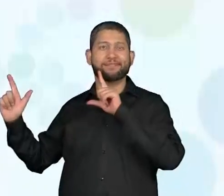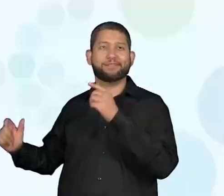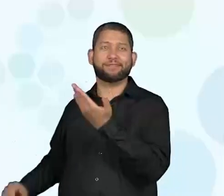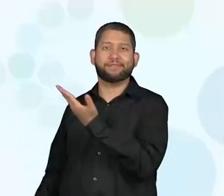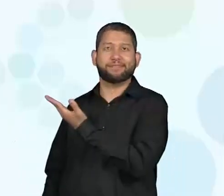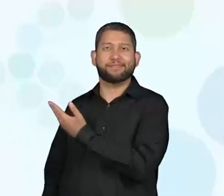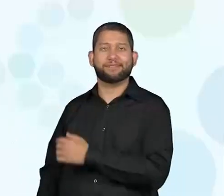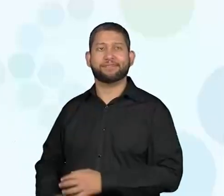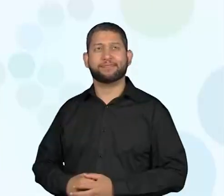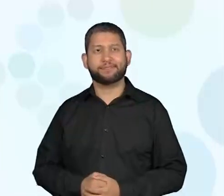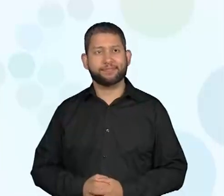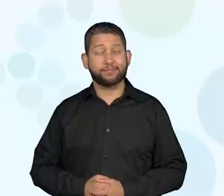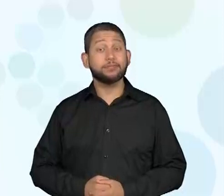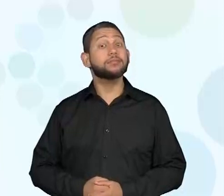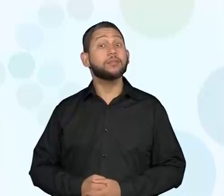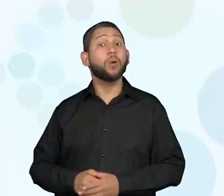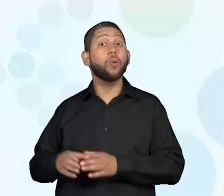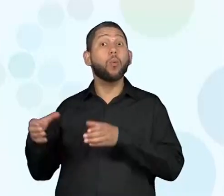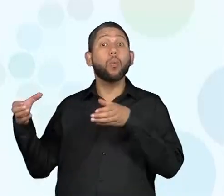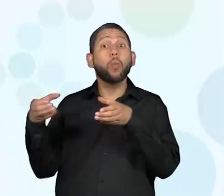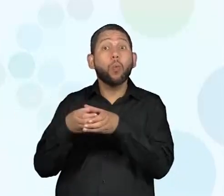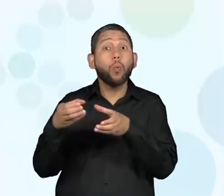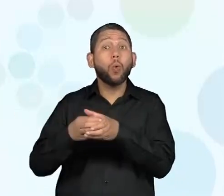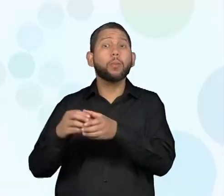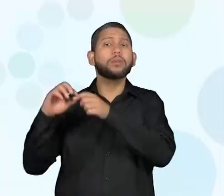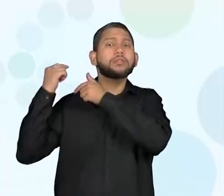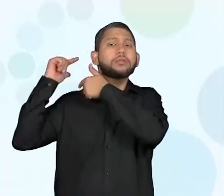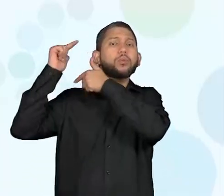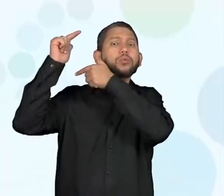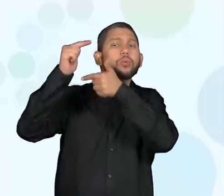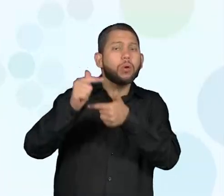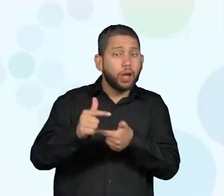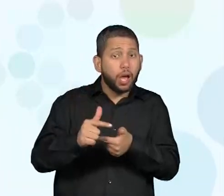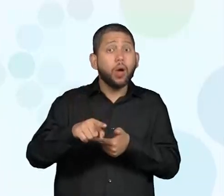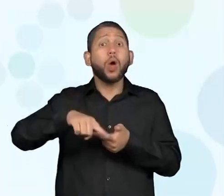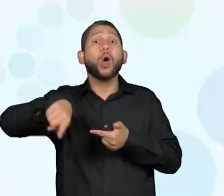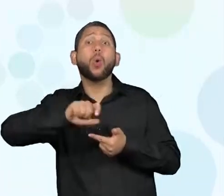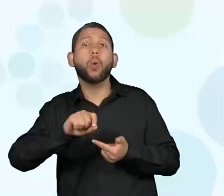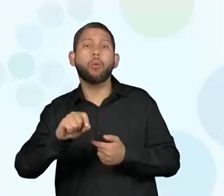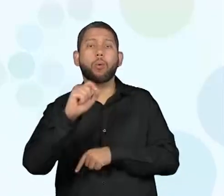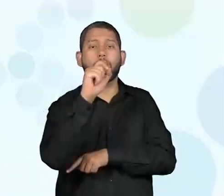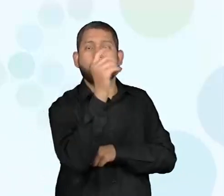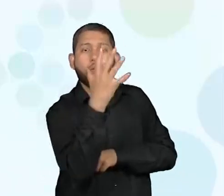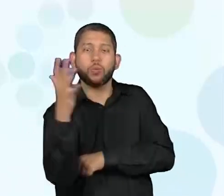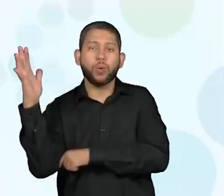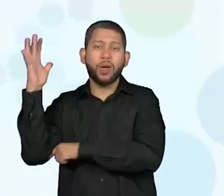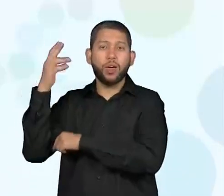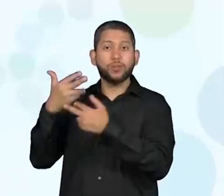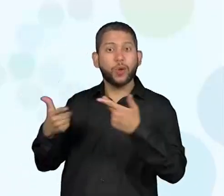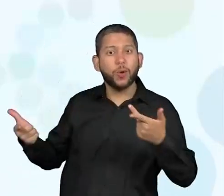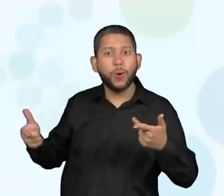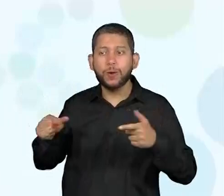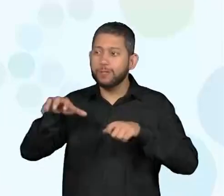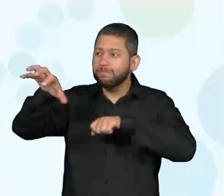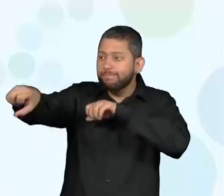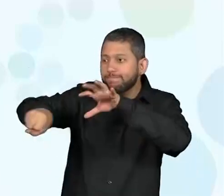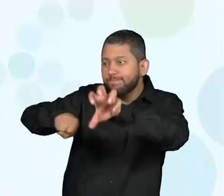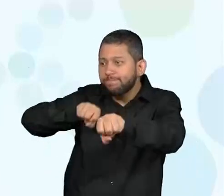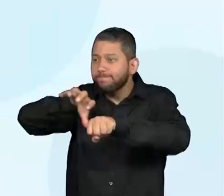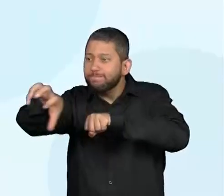só, comunidades tradicionais, extrativistas. Que legal, hein?